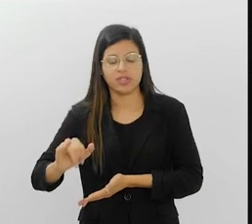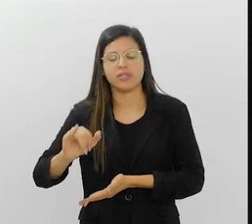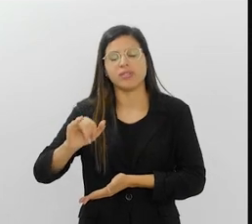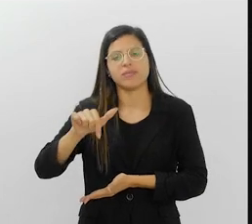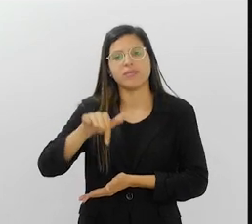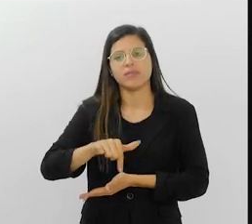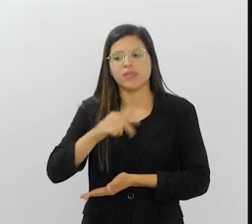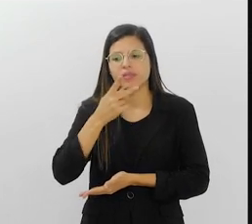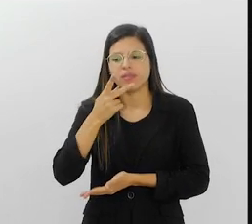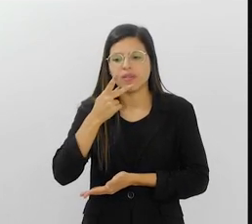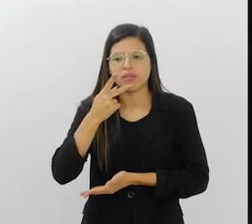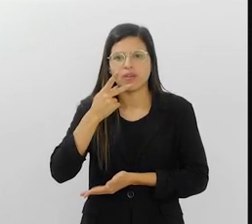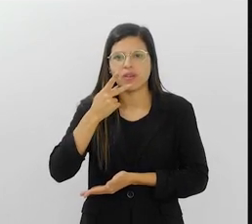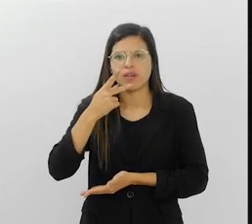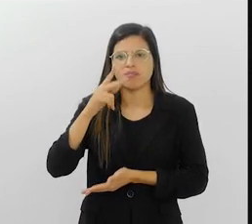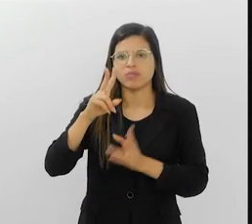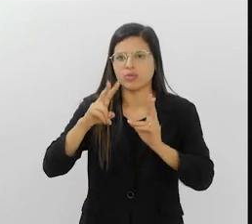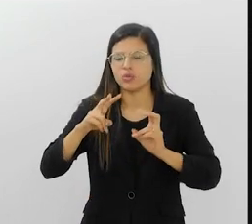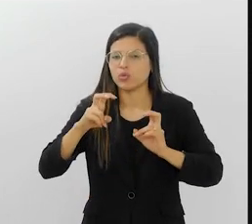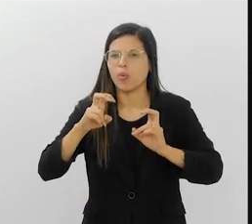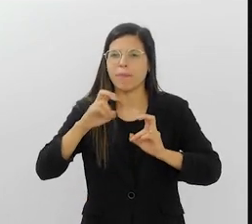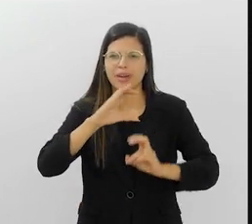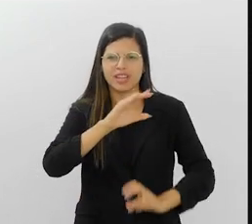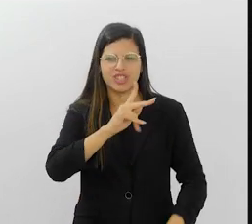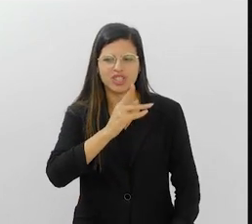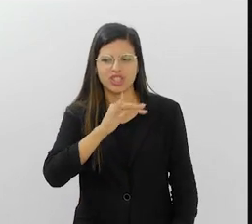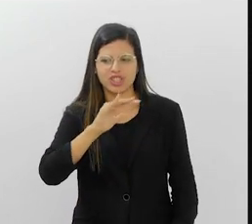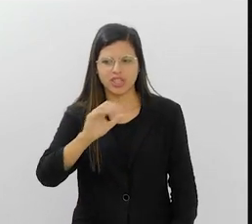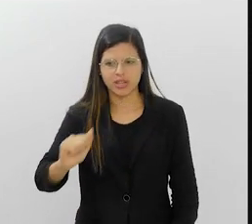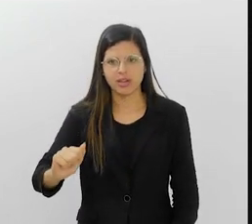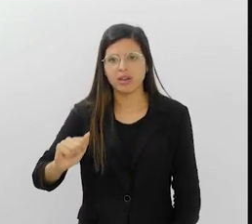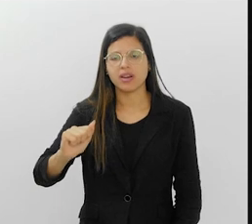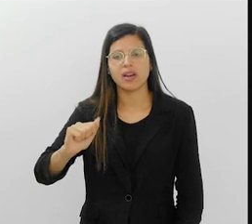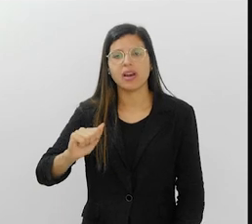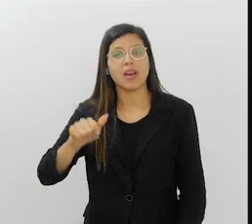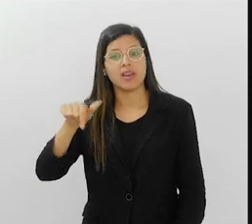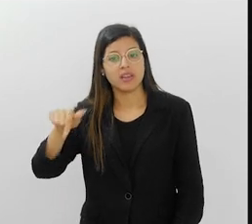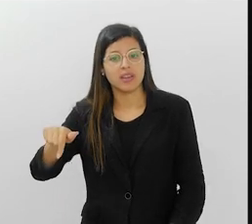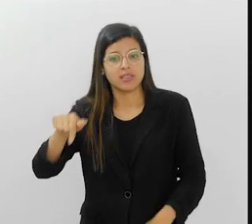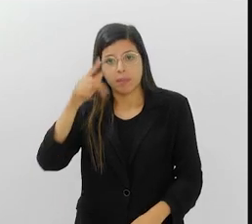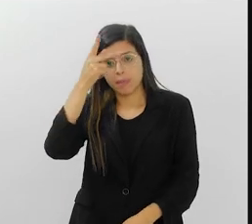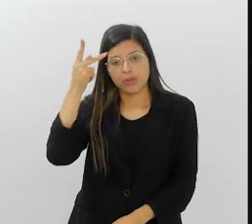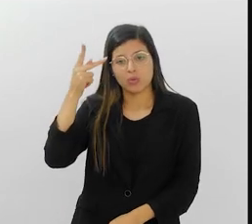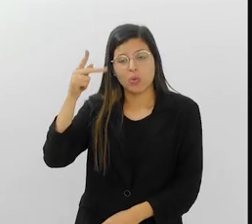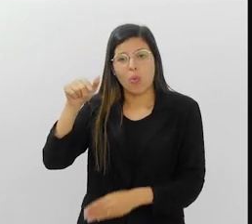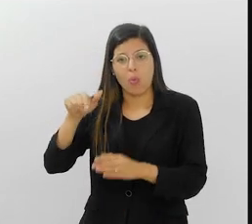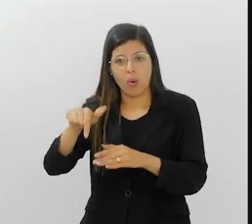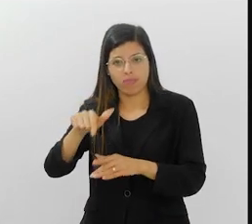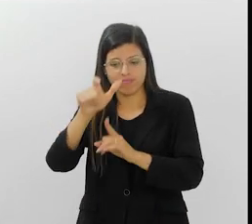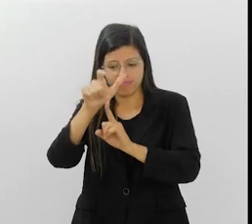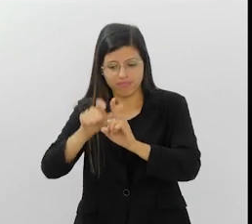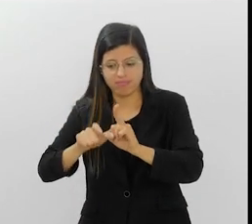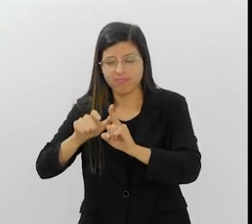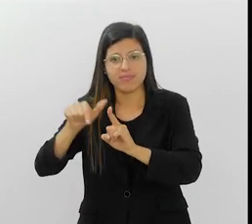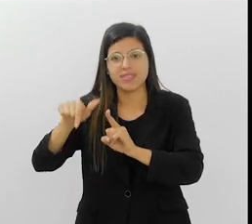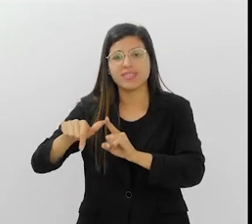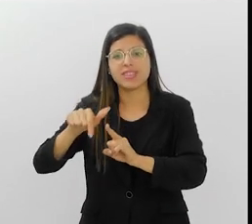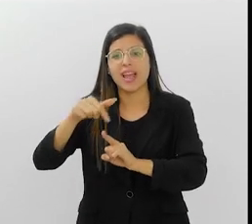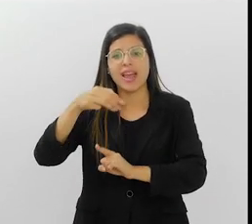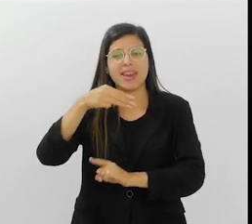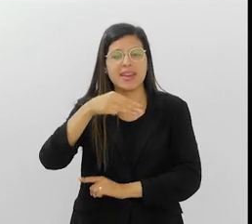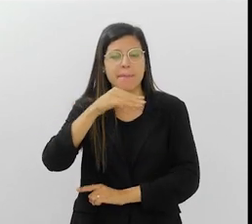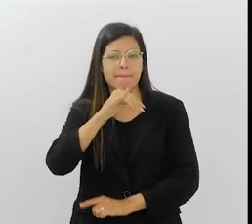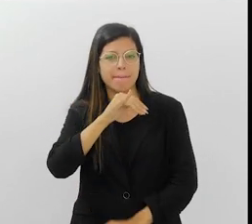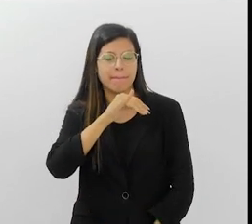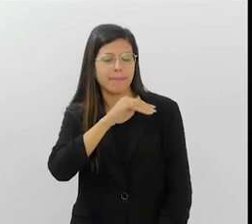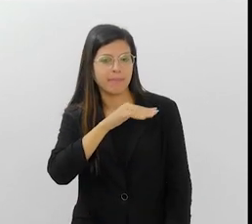que vai falar da Chica Maricongo, é meu e do Gustavo Clarão. Gustavo Clarão está morando em Miami. Já fez muito